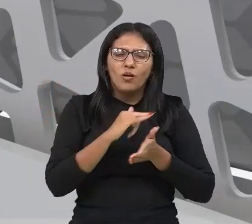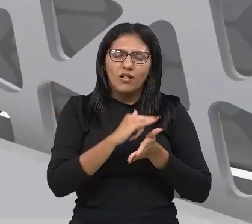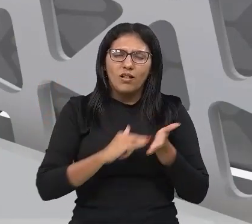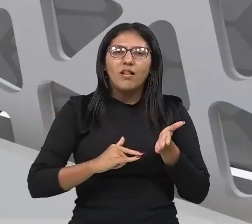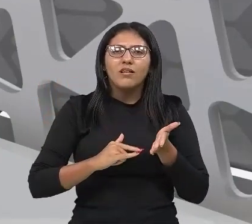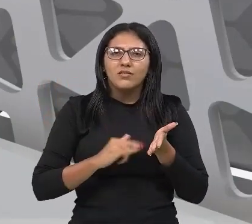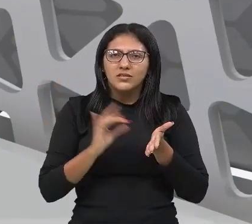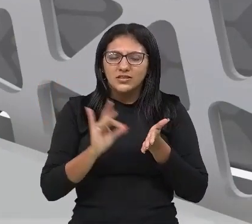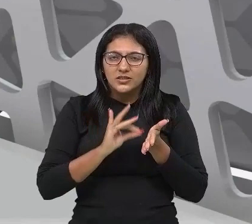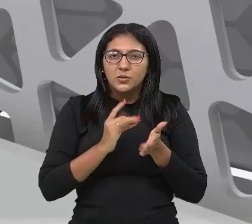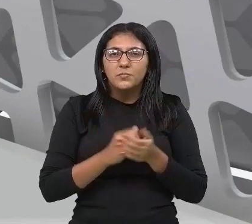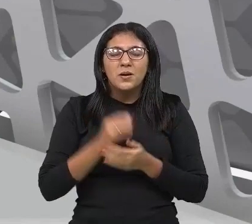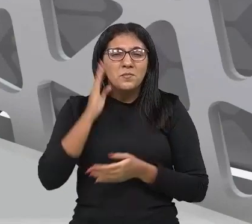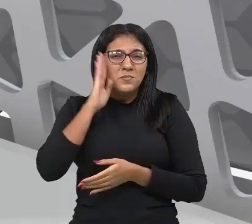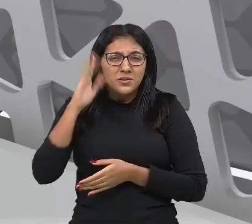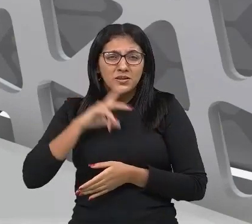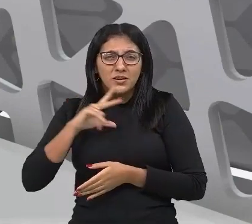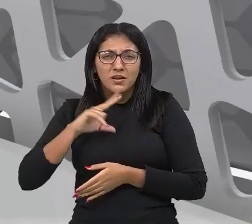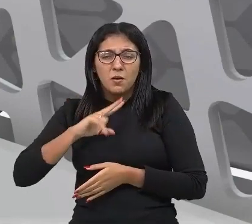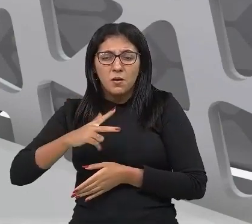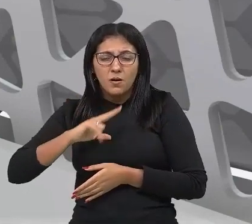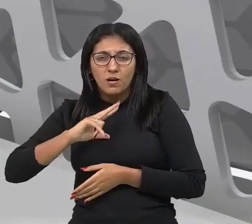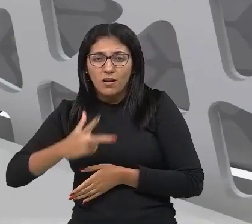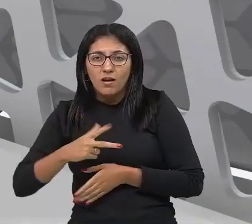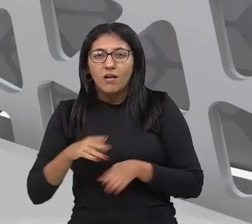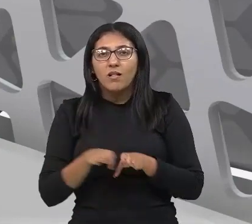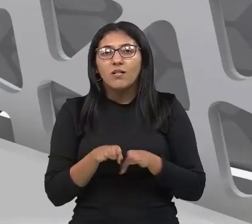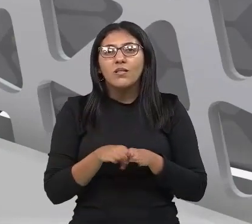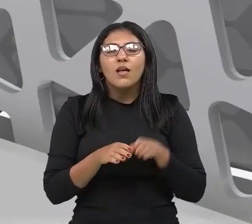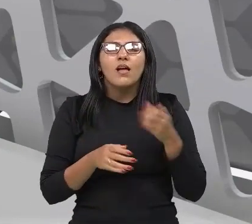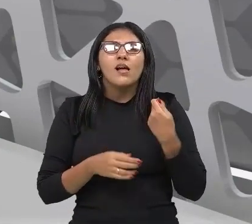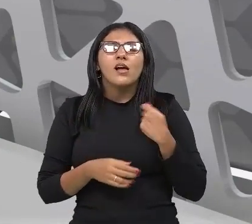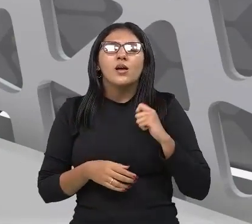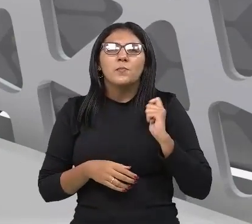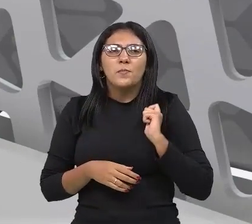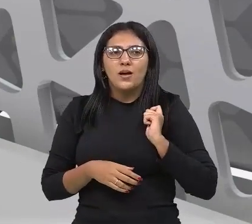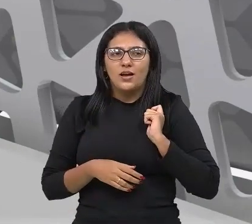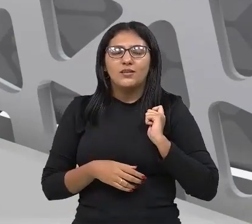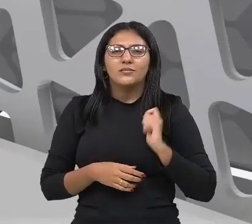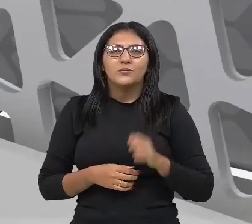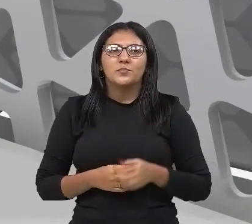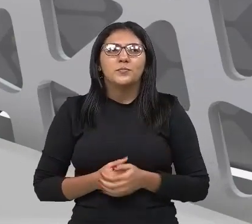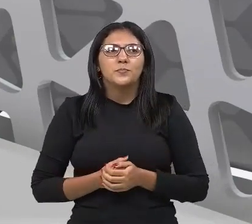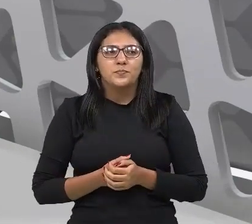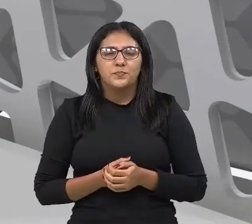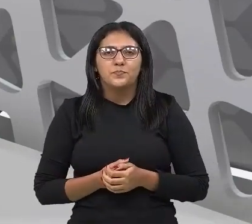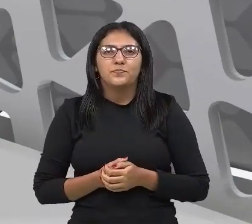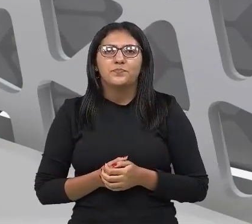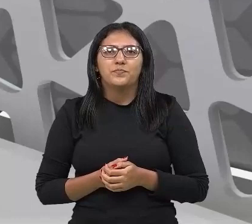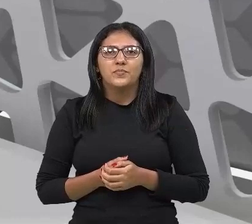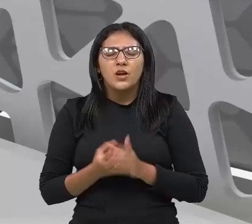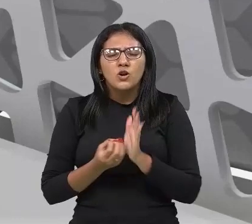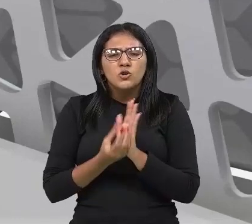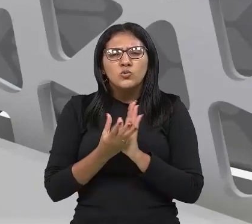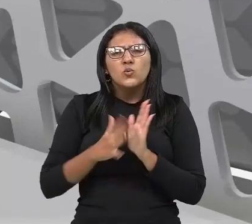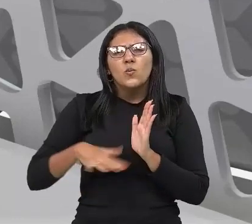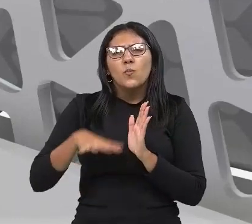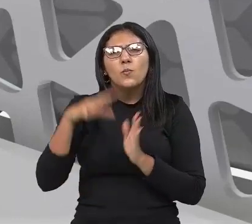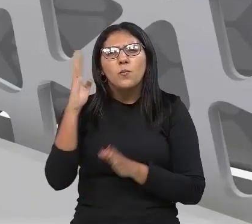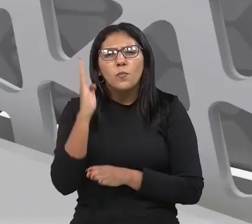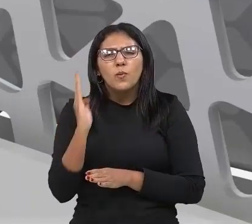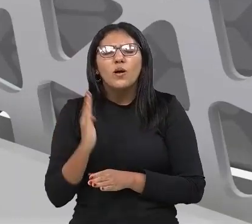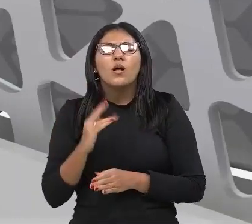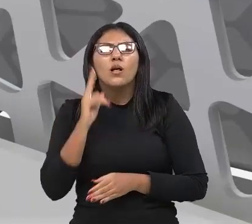feitos principalmente por Portugal e por Espanha, tá? Agora, a formação do território brasileiro, né,